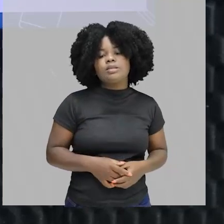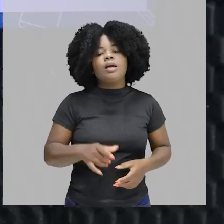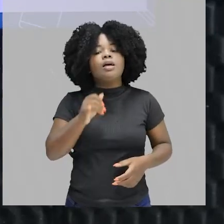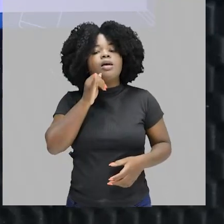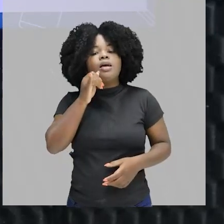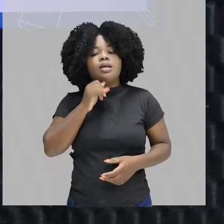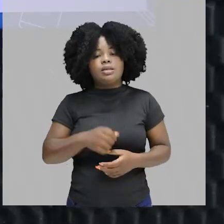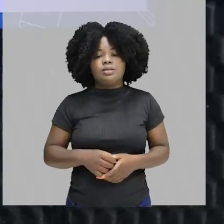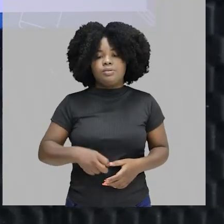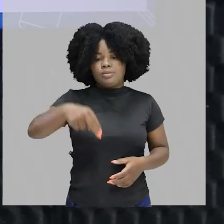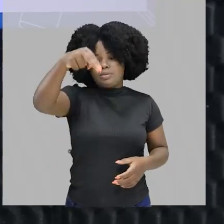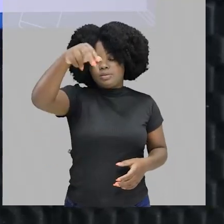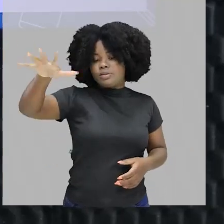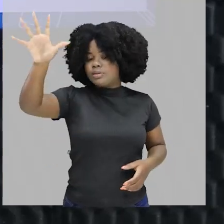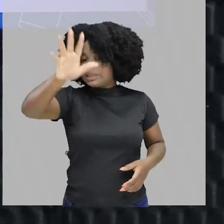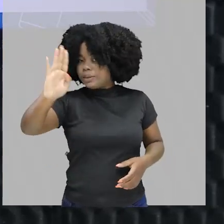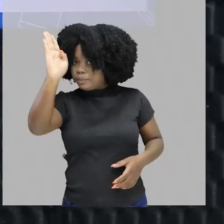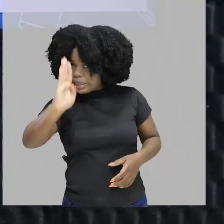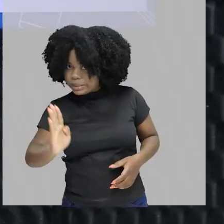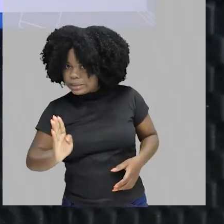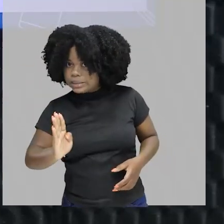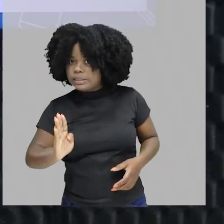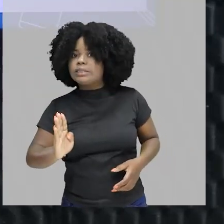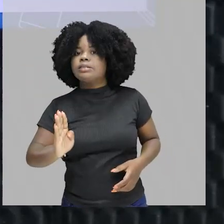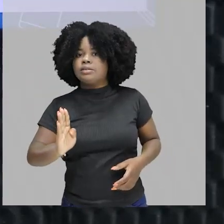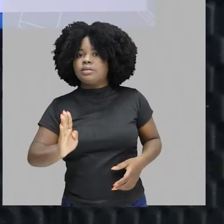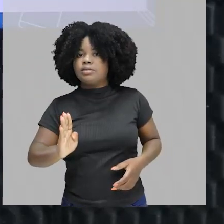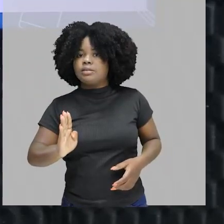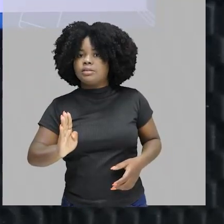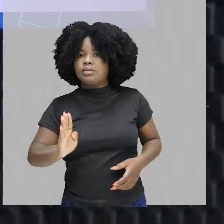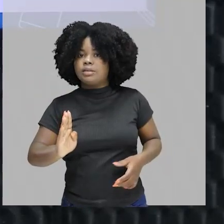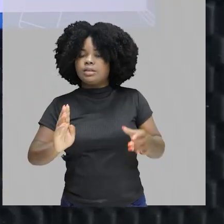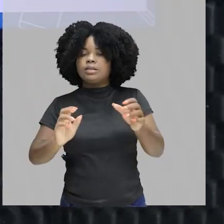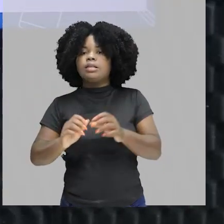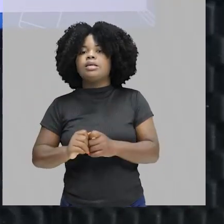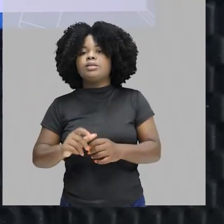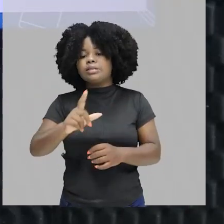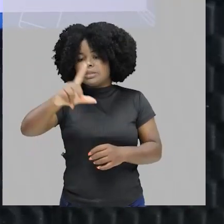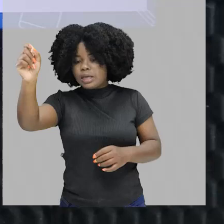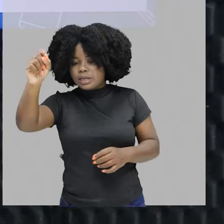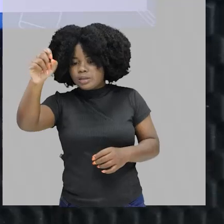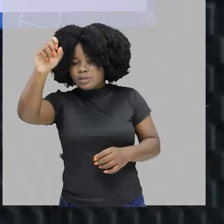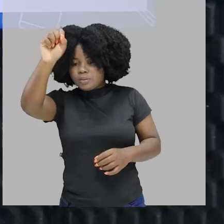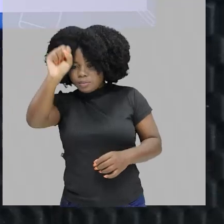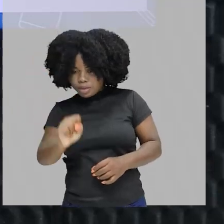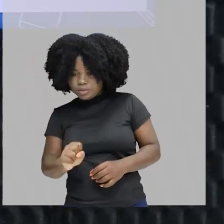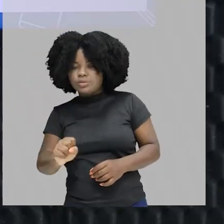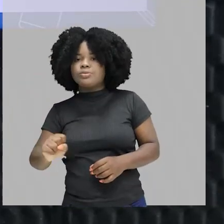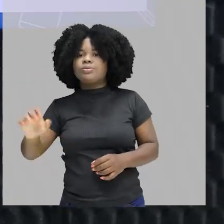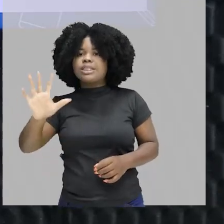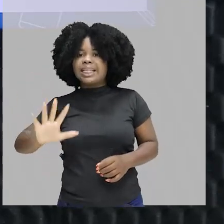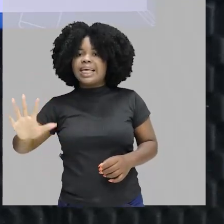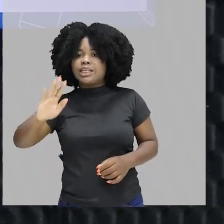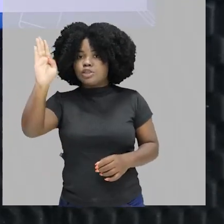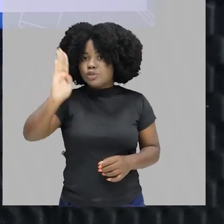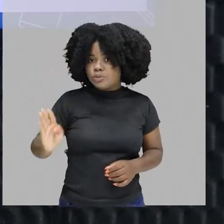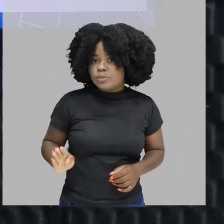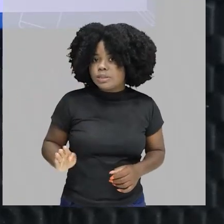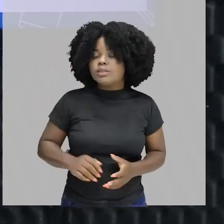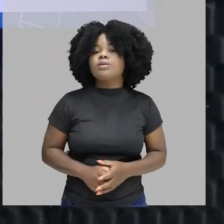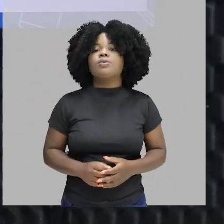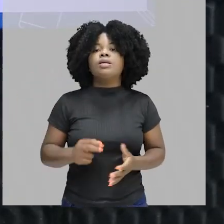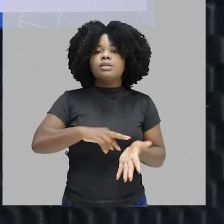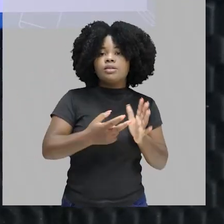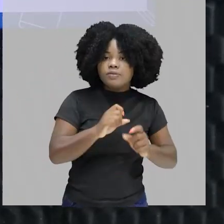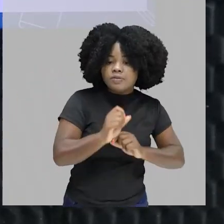são brasileiros, tá? Se movimentando para o Sudeste do Brasil. Ou seja, tu te movimentou, mas dentro de um mesmo território,